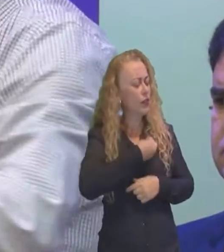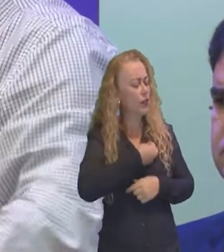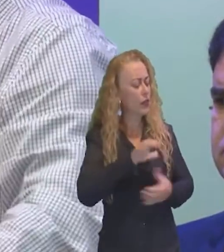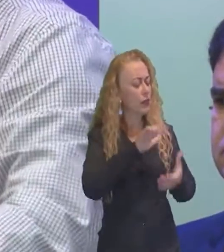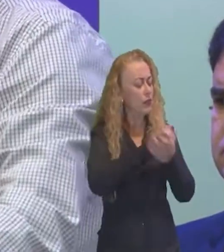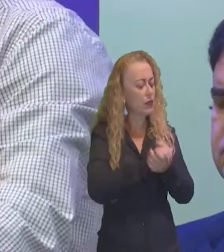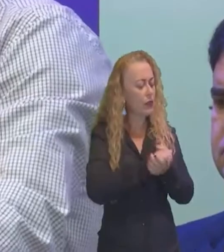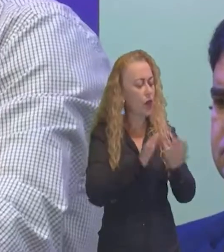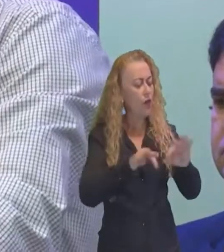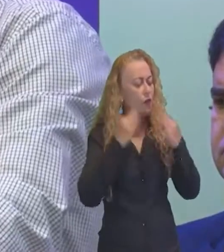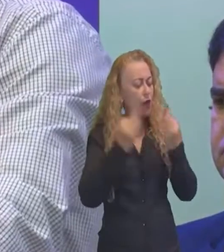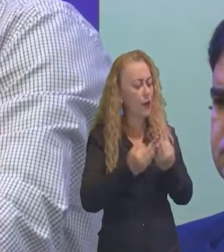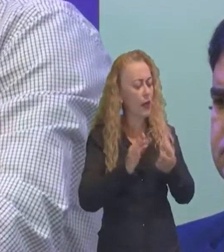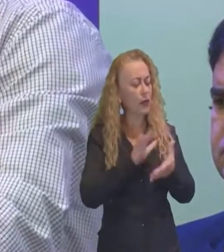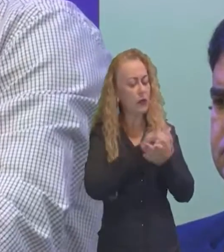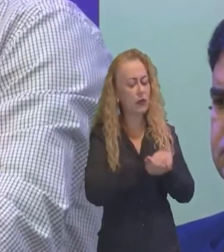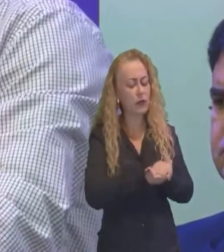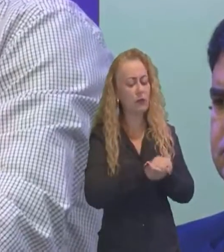nossa família.